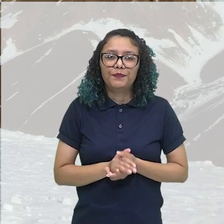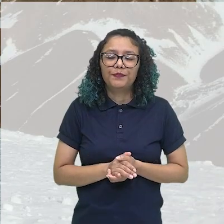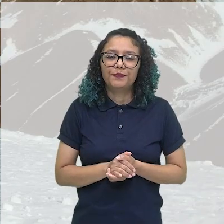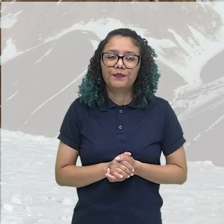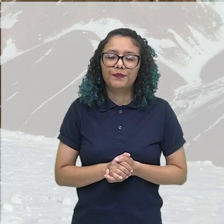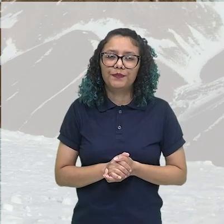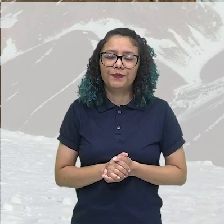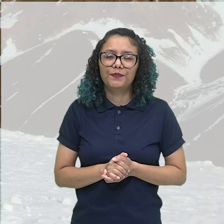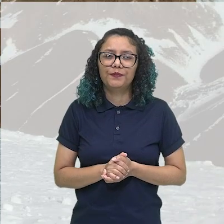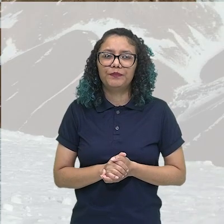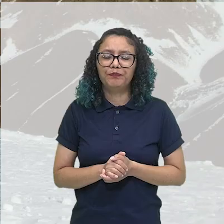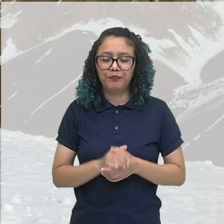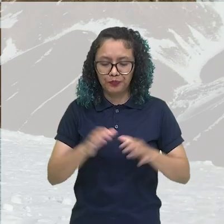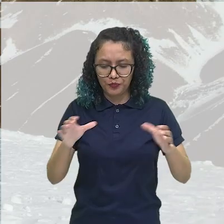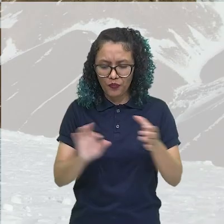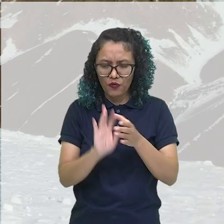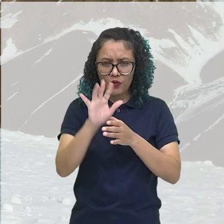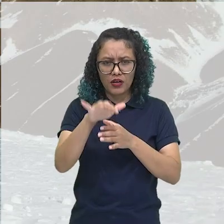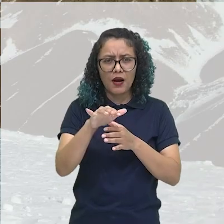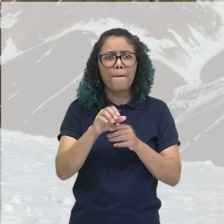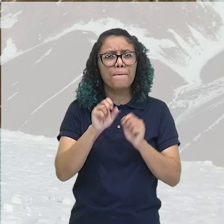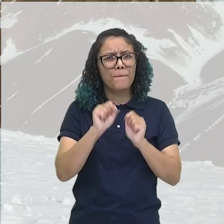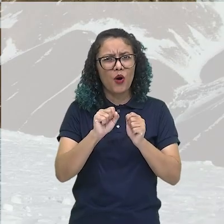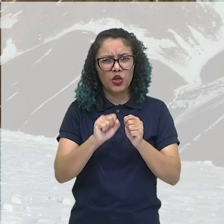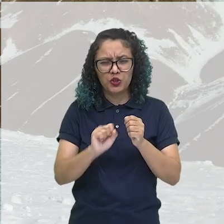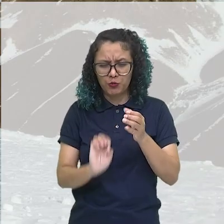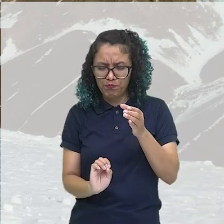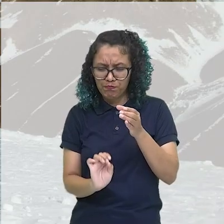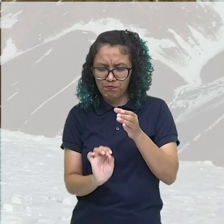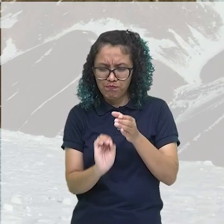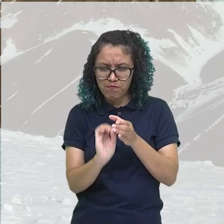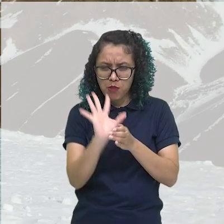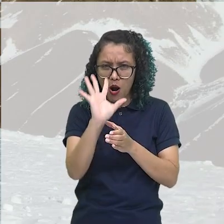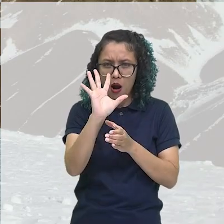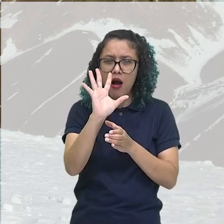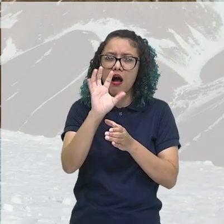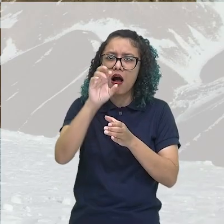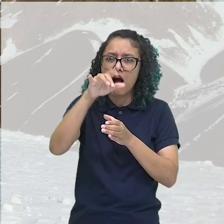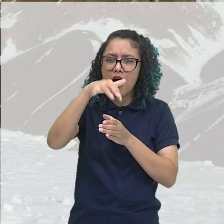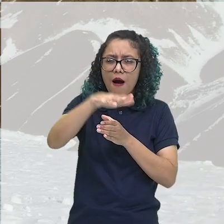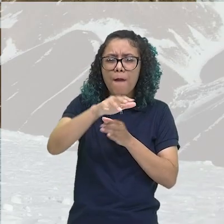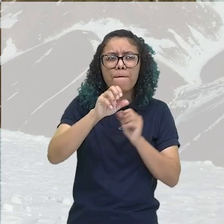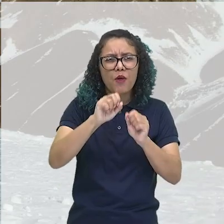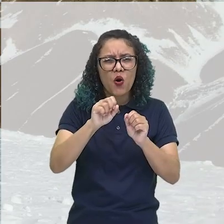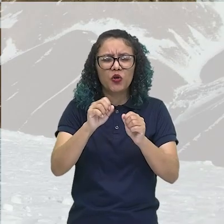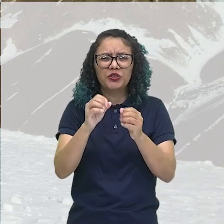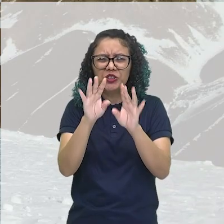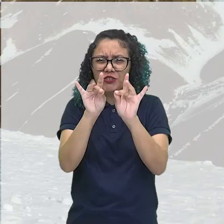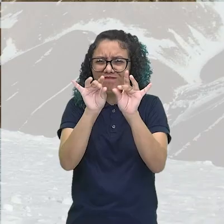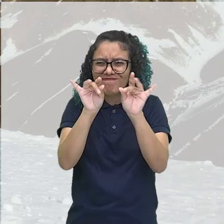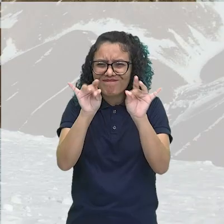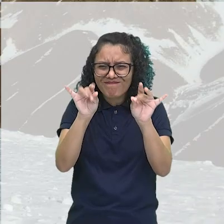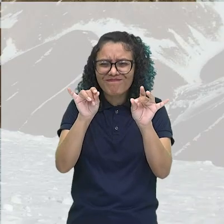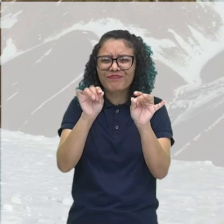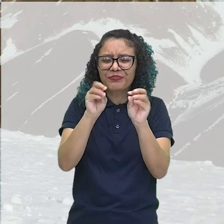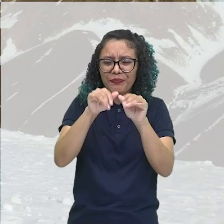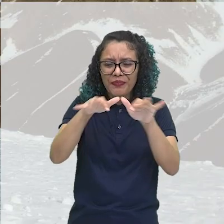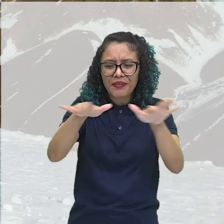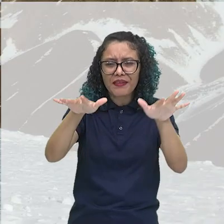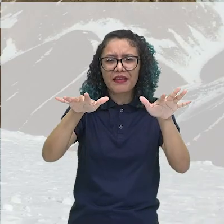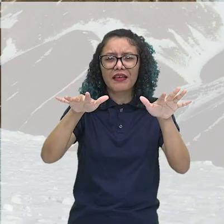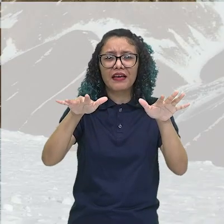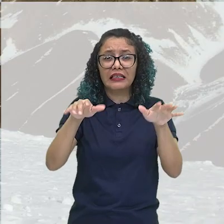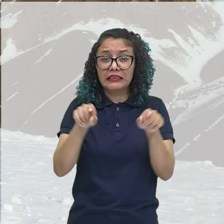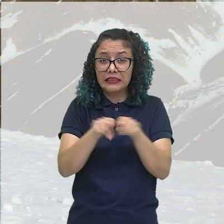vulcões, eles podem ser muito fumegantes, eles podem estar expelindo cinzas, podem expelir lavas.